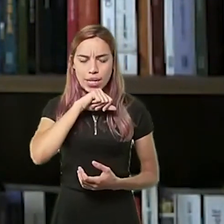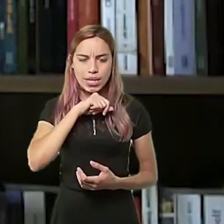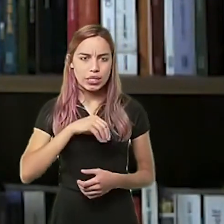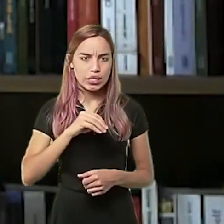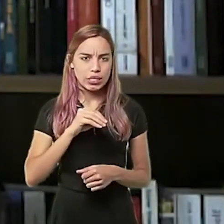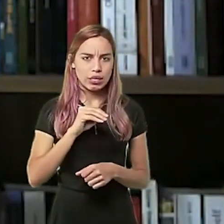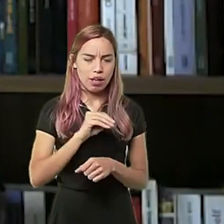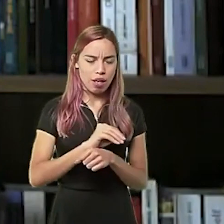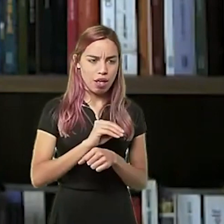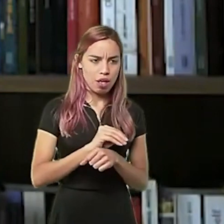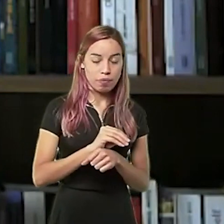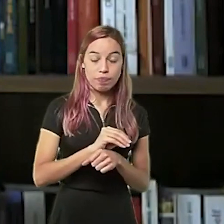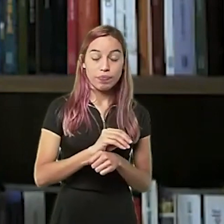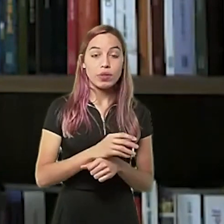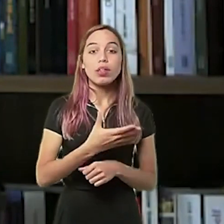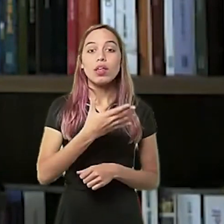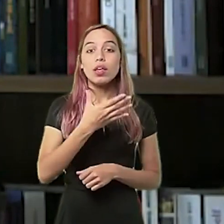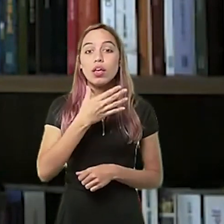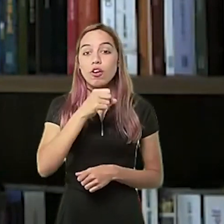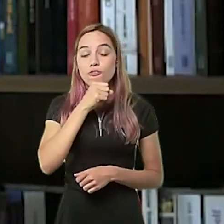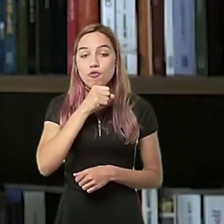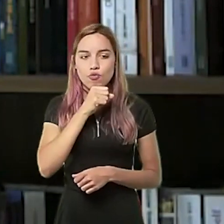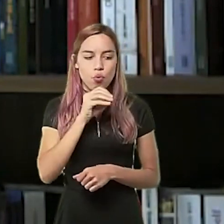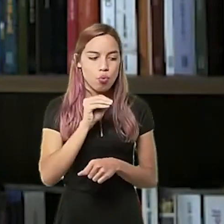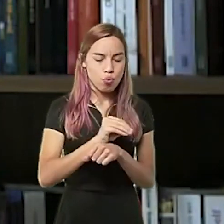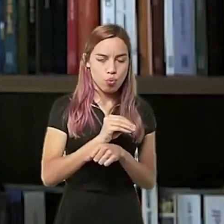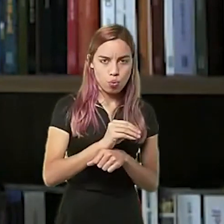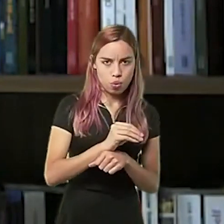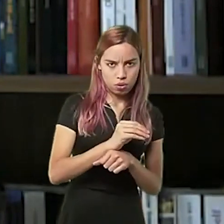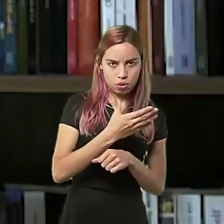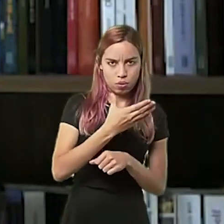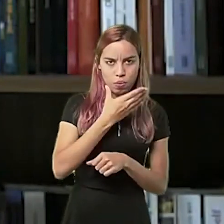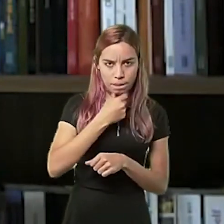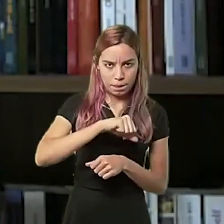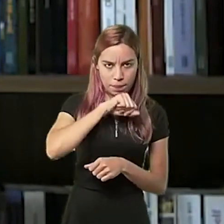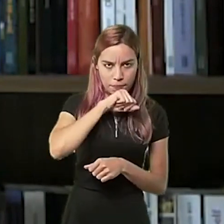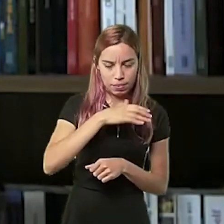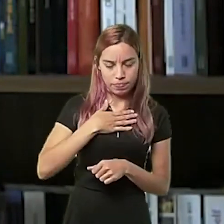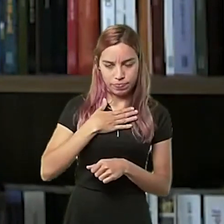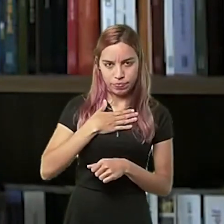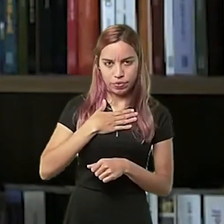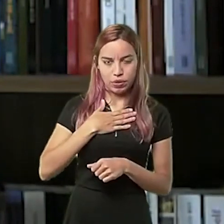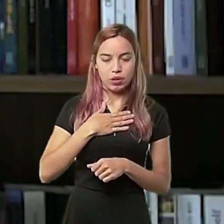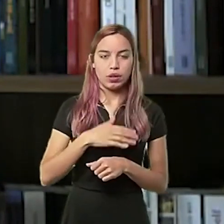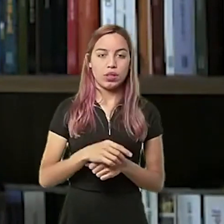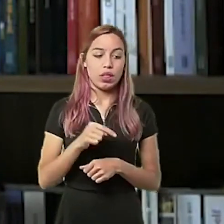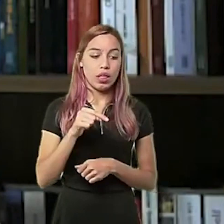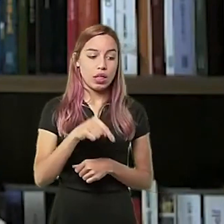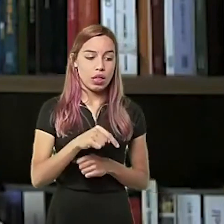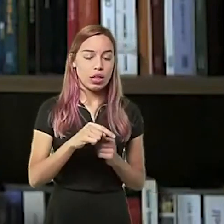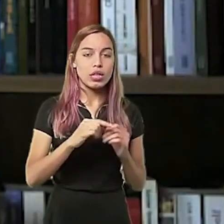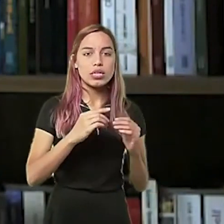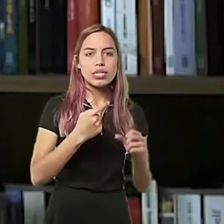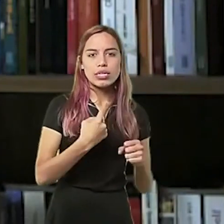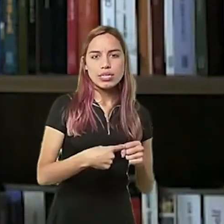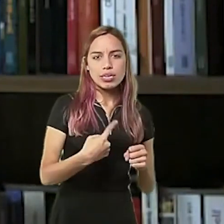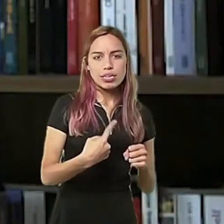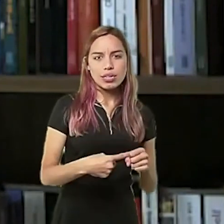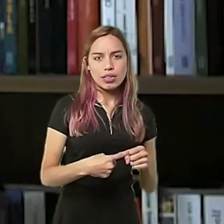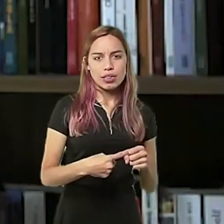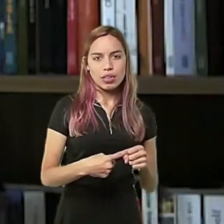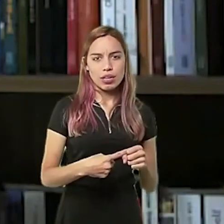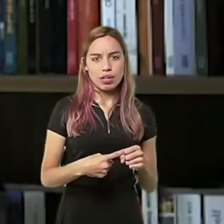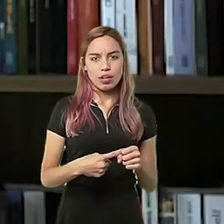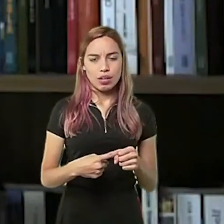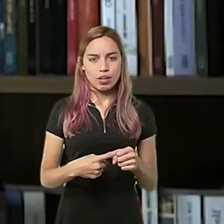eles, na casa deles, nesse povoado chamado Coqueiro. E meu bisavô, ele não tinha terra, embora